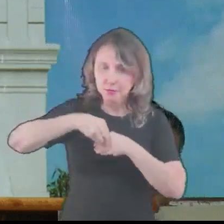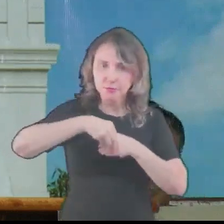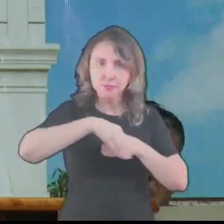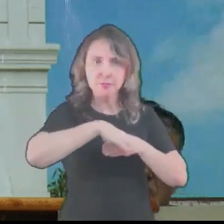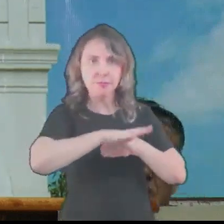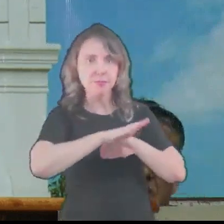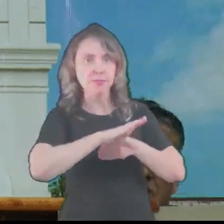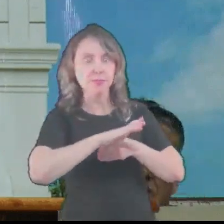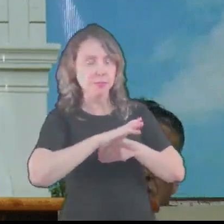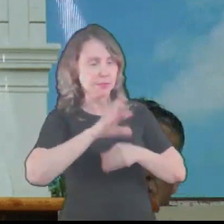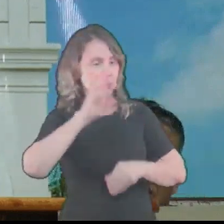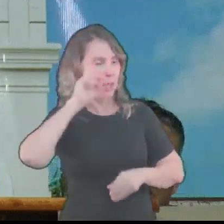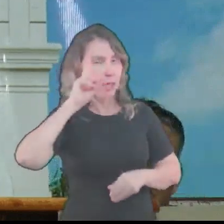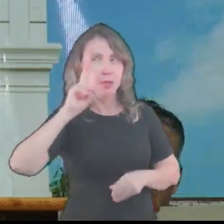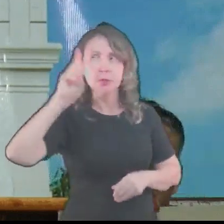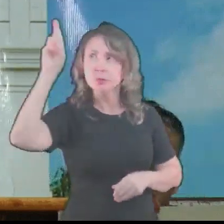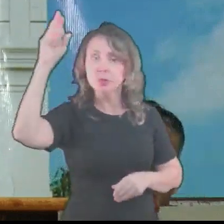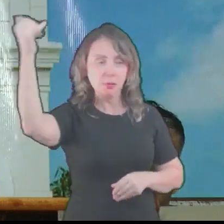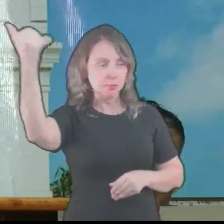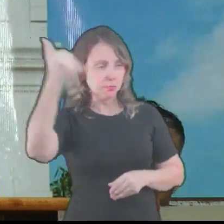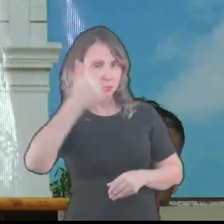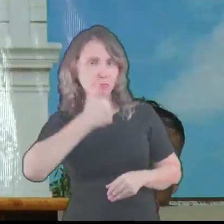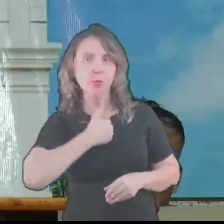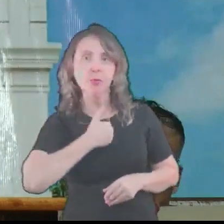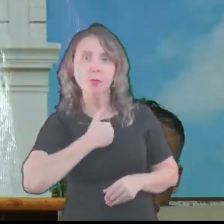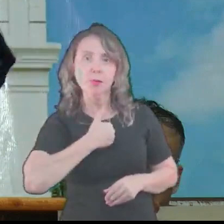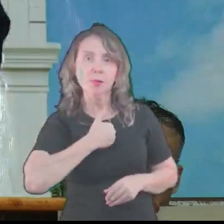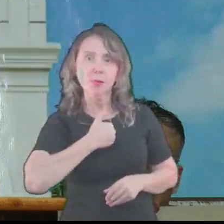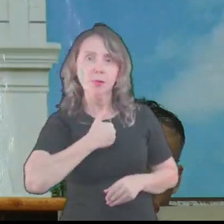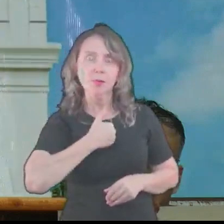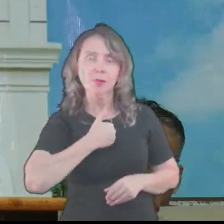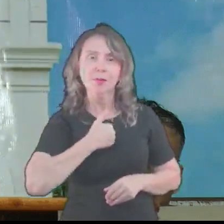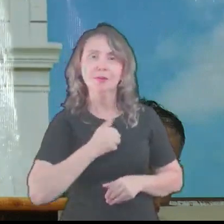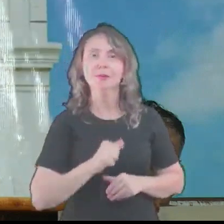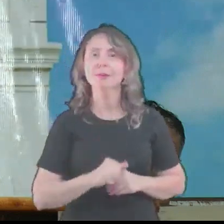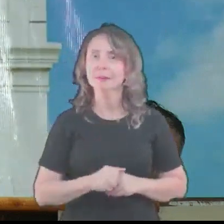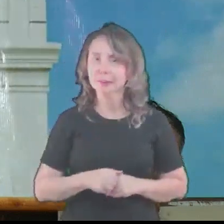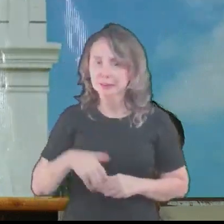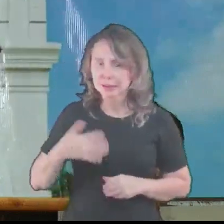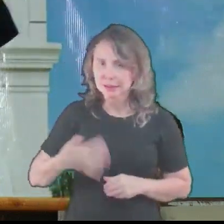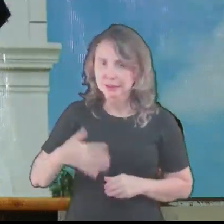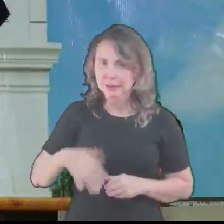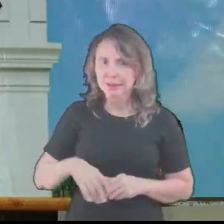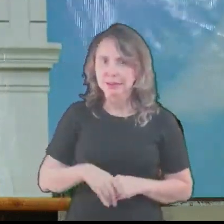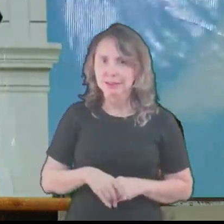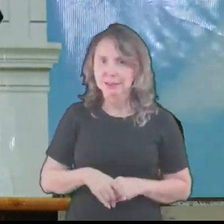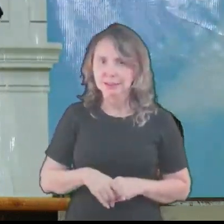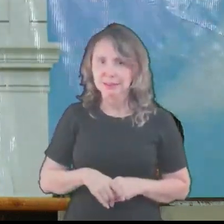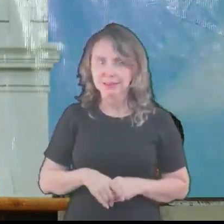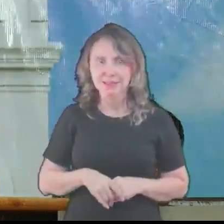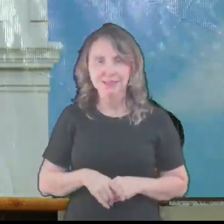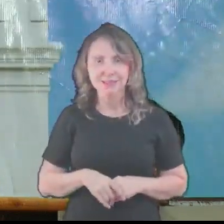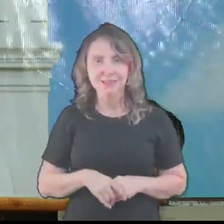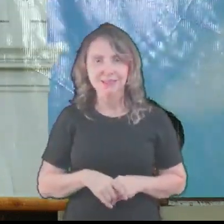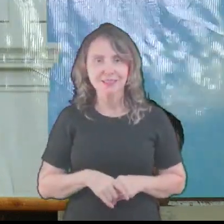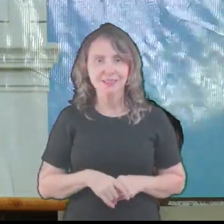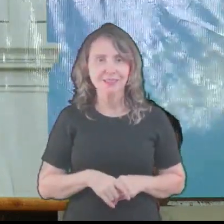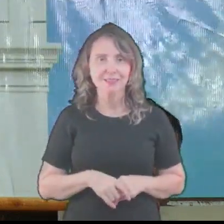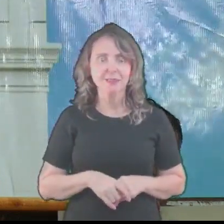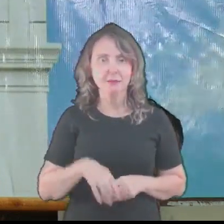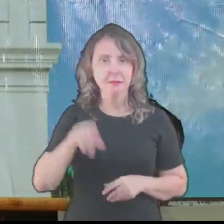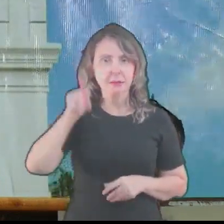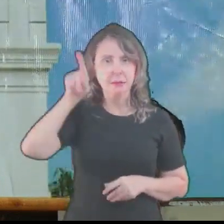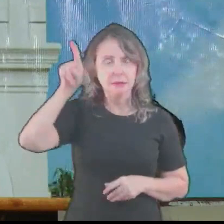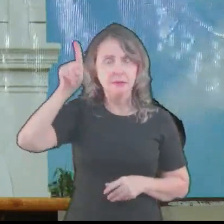diz o Senhor. E quando ele fala, ninguém pode mudar uma